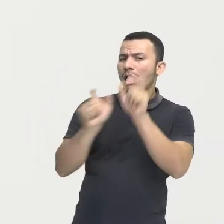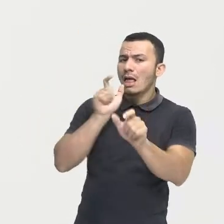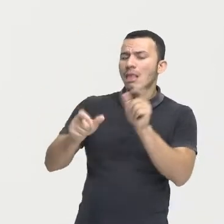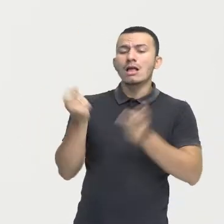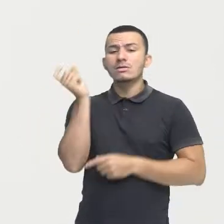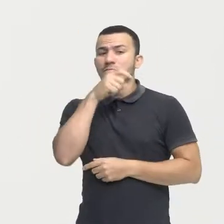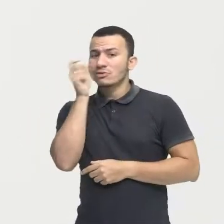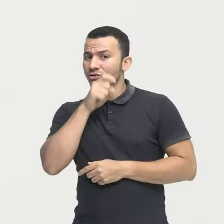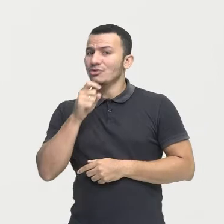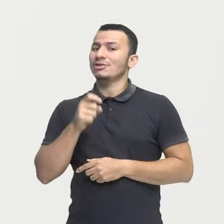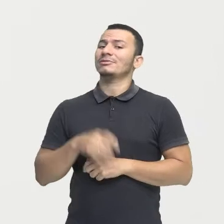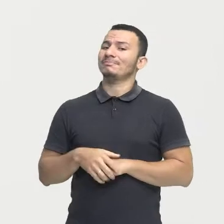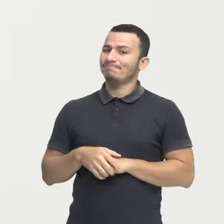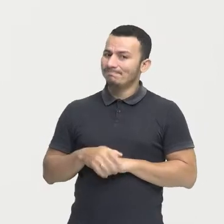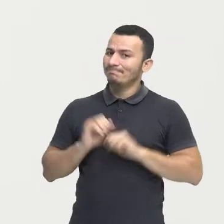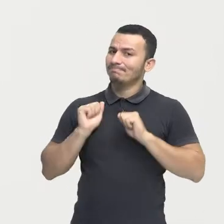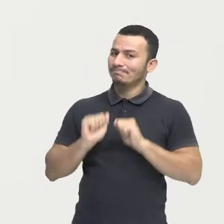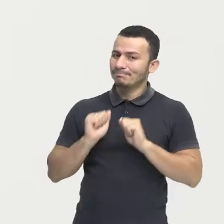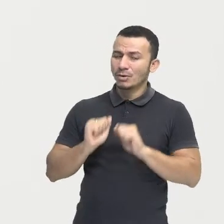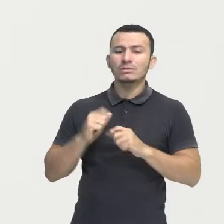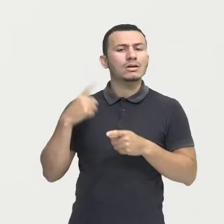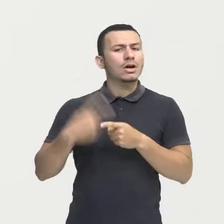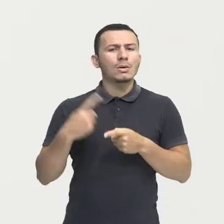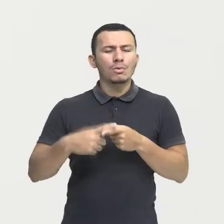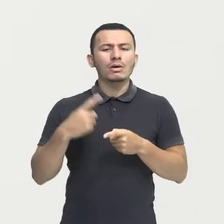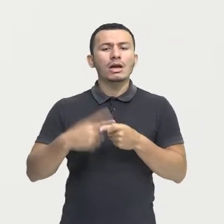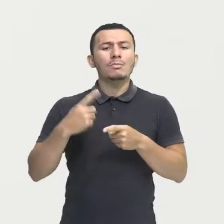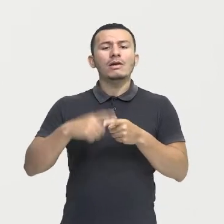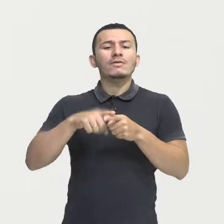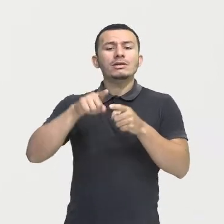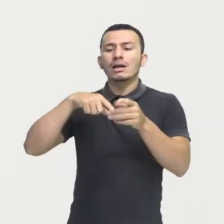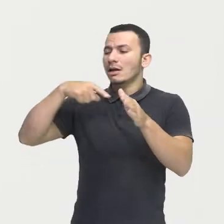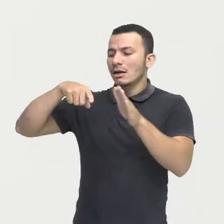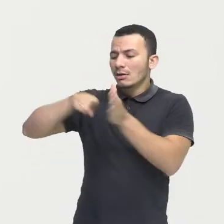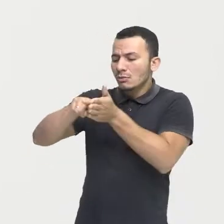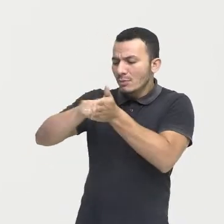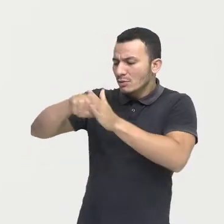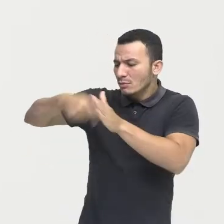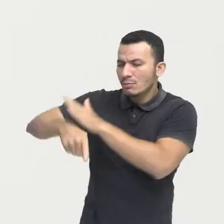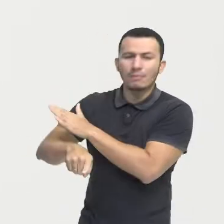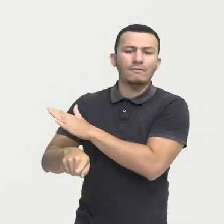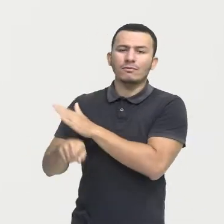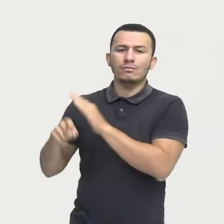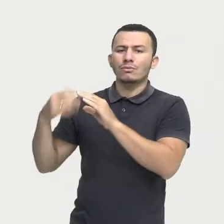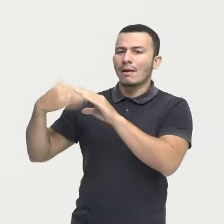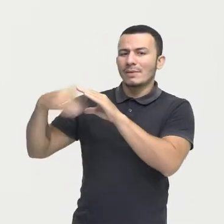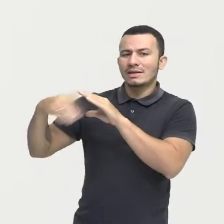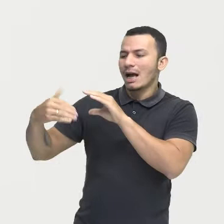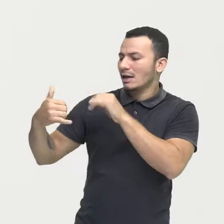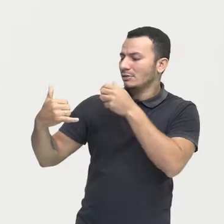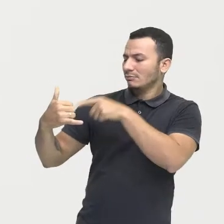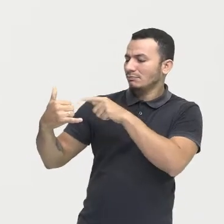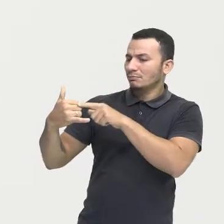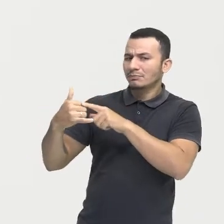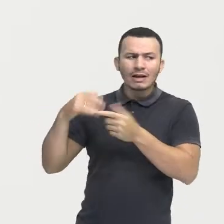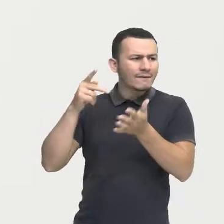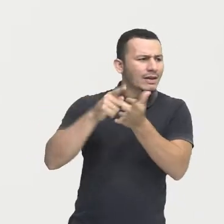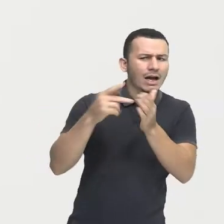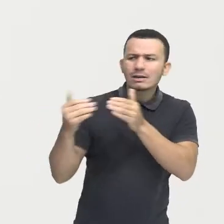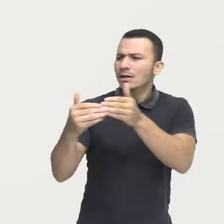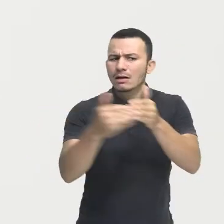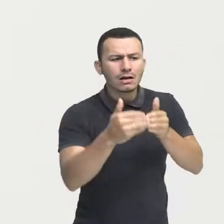uma mentira. Por quê? Porque você ficou no superficial, você não foi buscar as fontes verdadeiras,